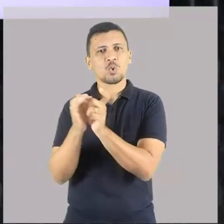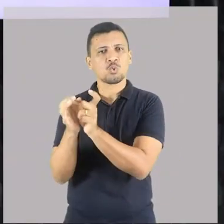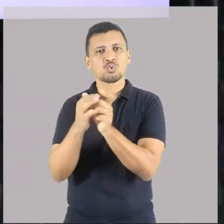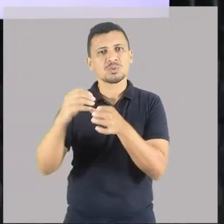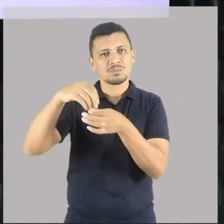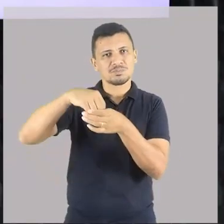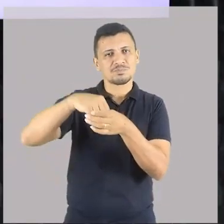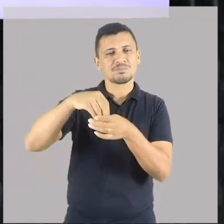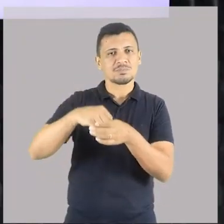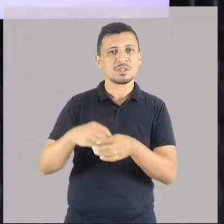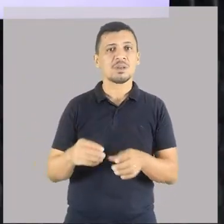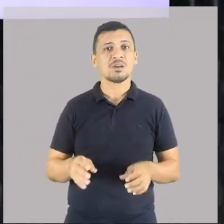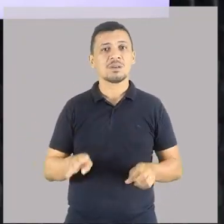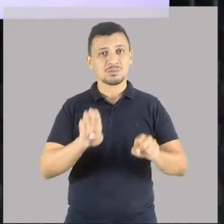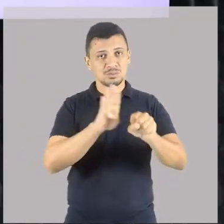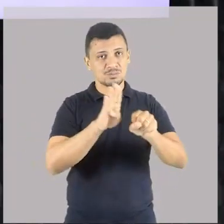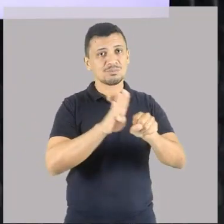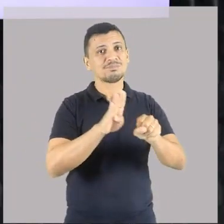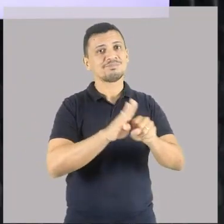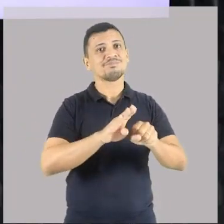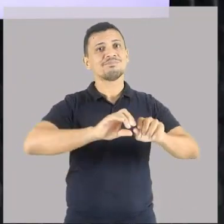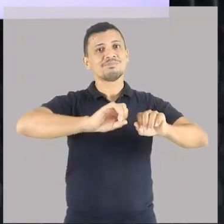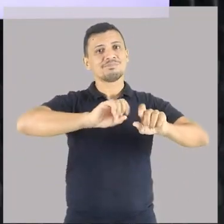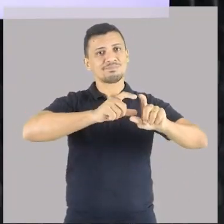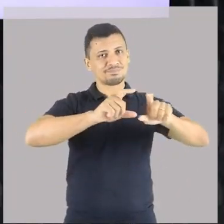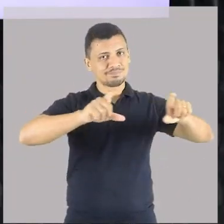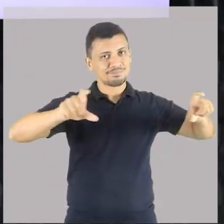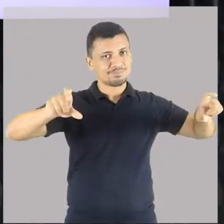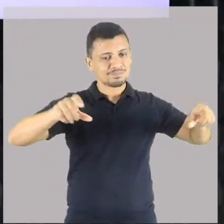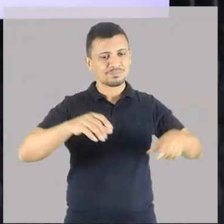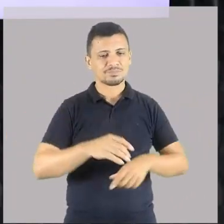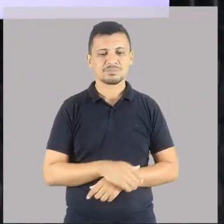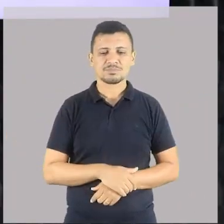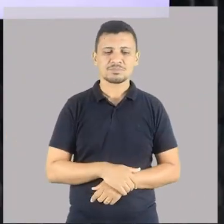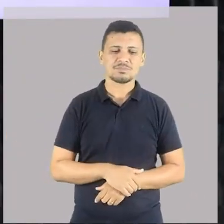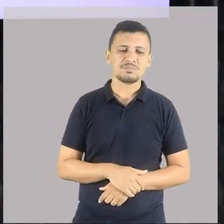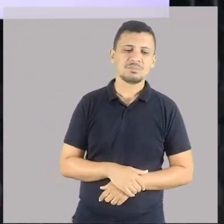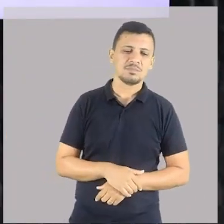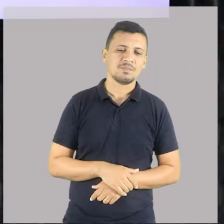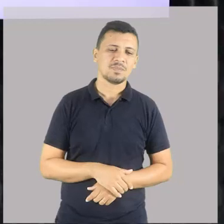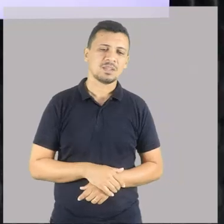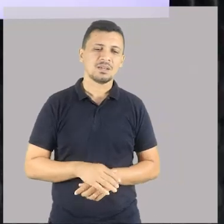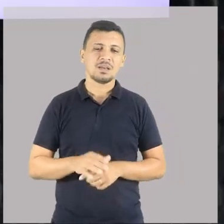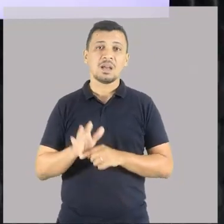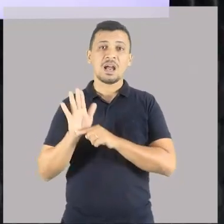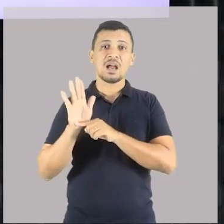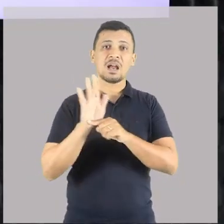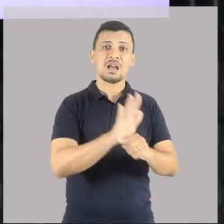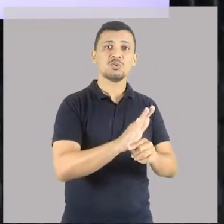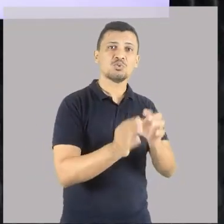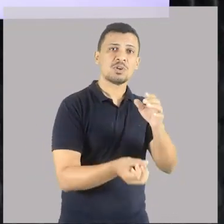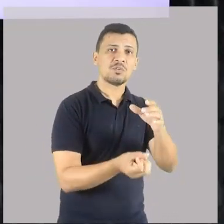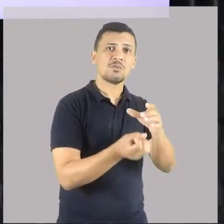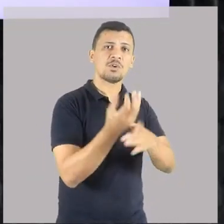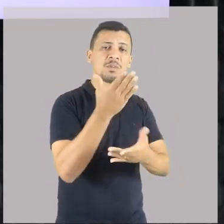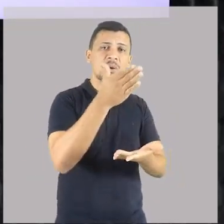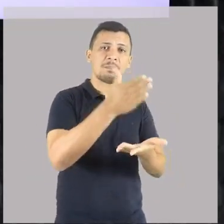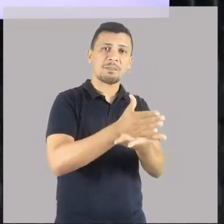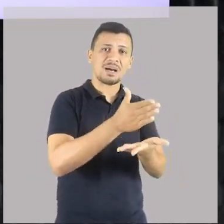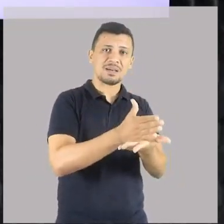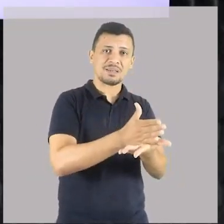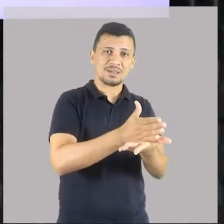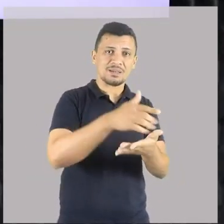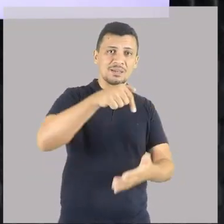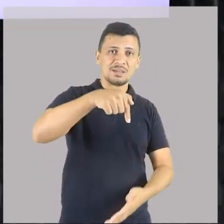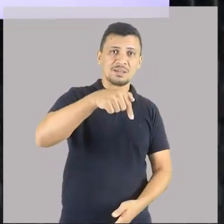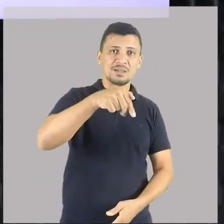conjunção integrante, a oração é substantiva, né? Vamos lá. Aí ele diz mais, ajude a formar uma barreira que impeça. Eu